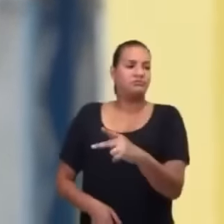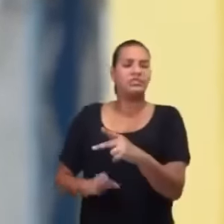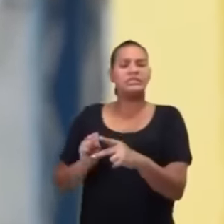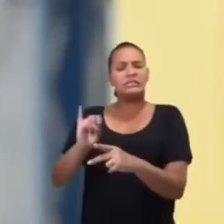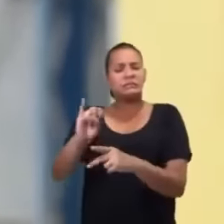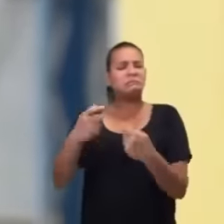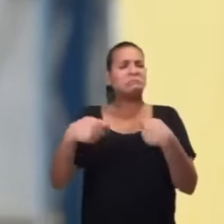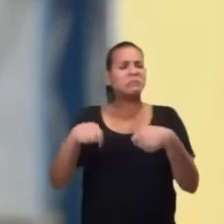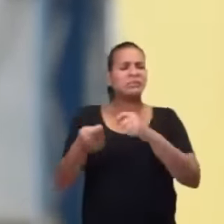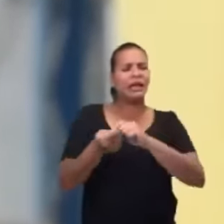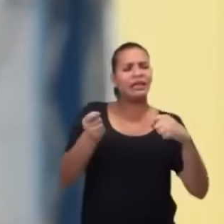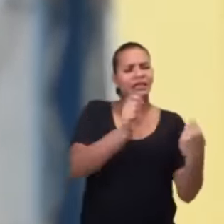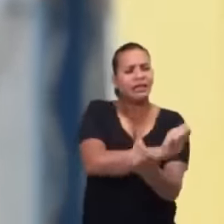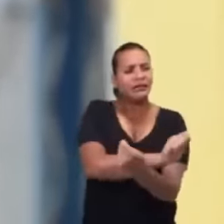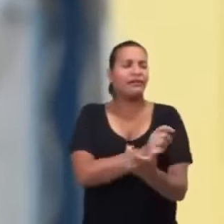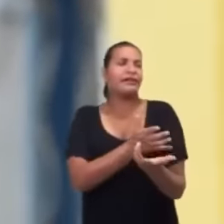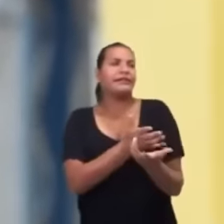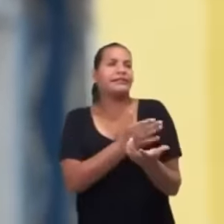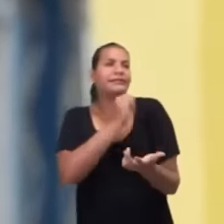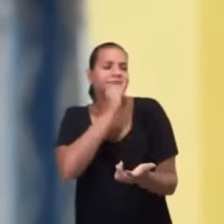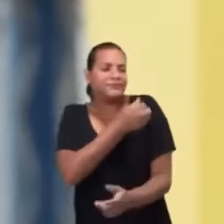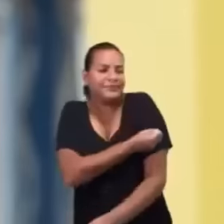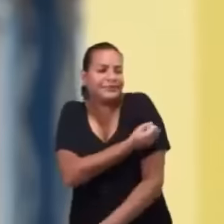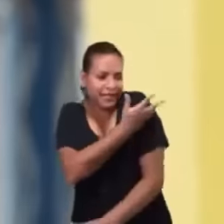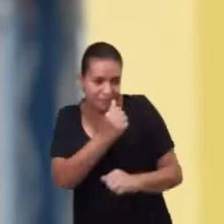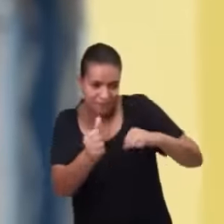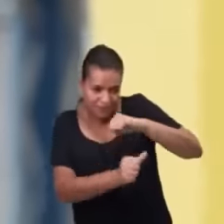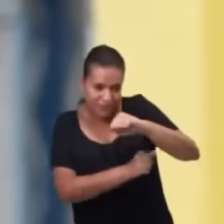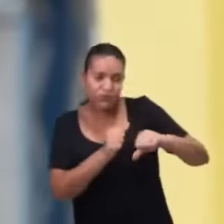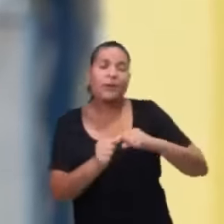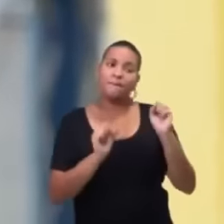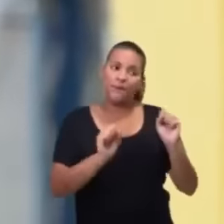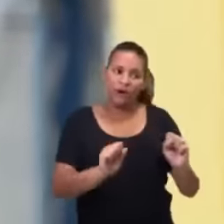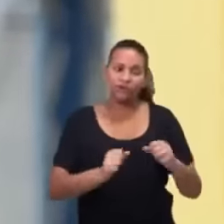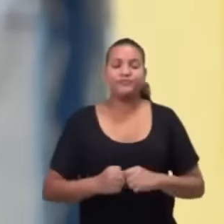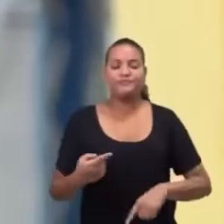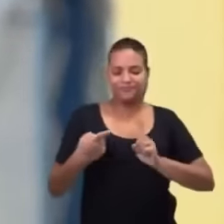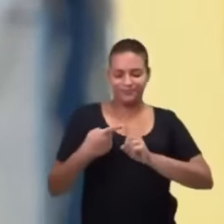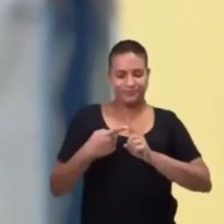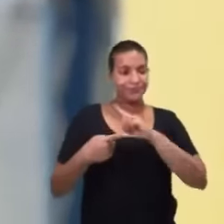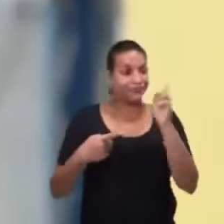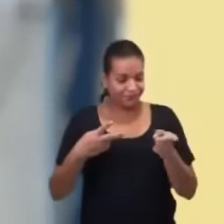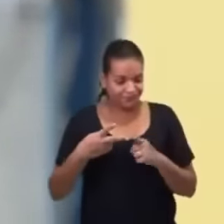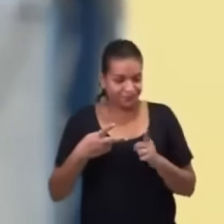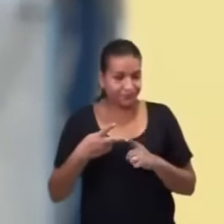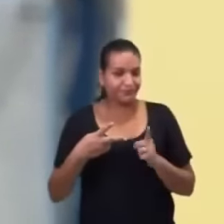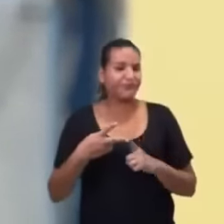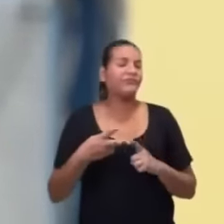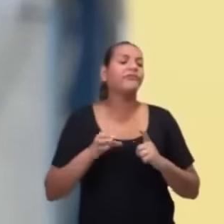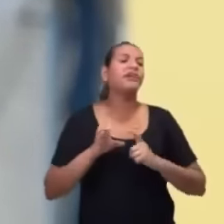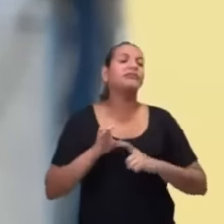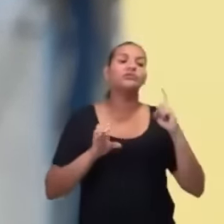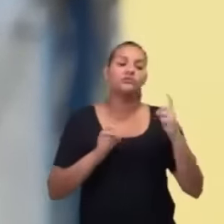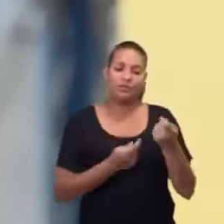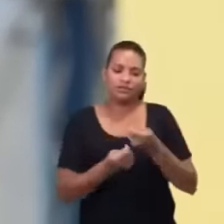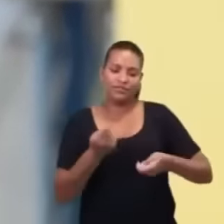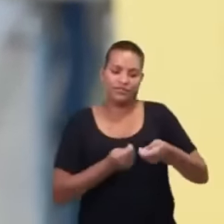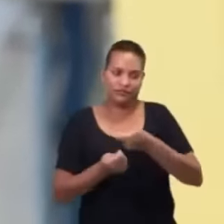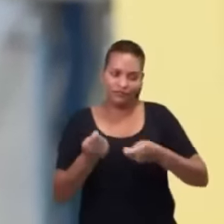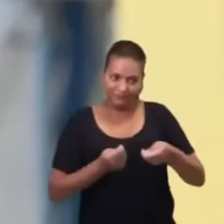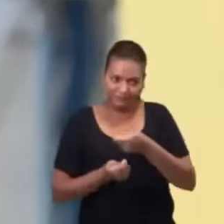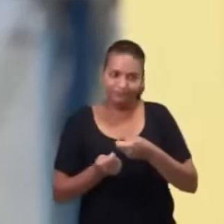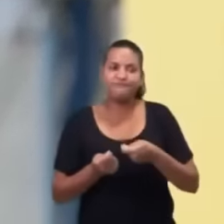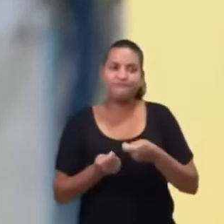houver necessidade em uma determinada série, em uma determinada modalidade. Outro aspecto é a autonomia de natureza